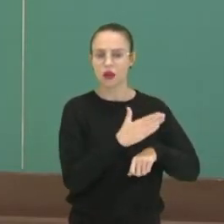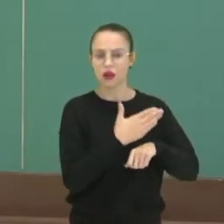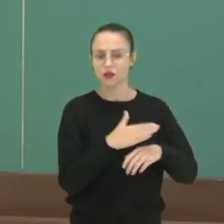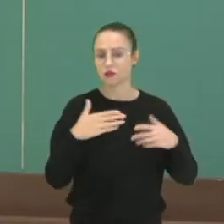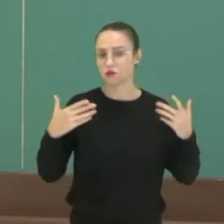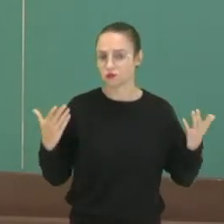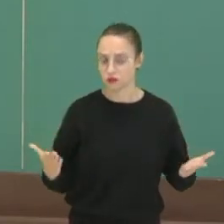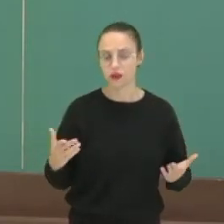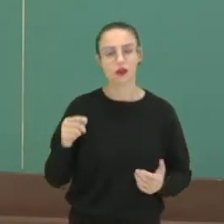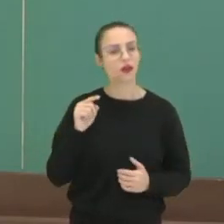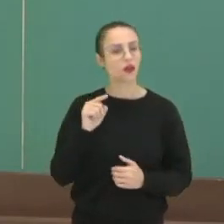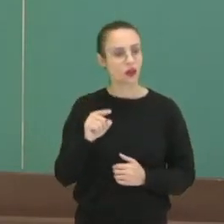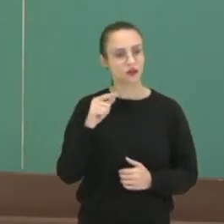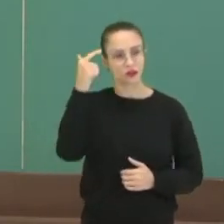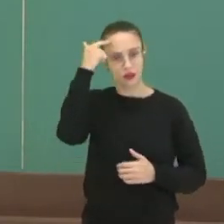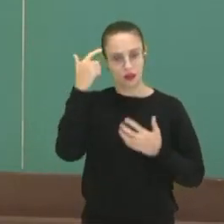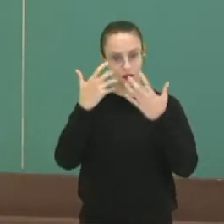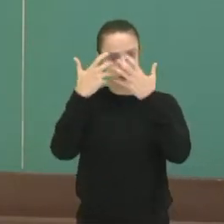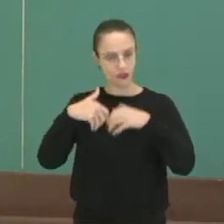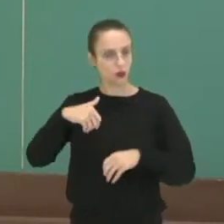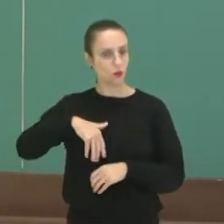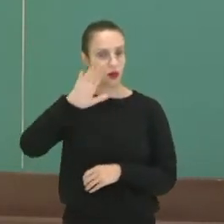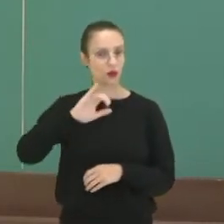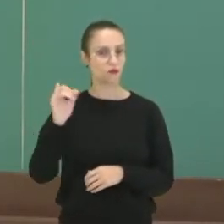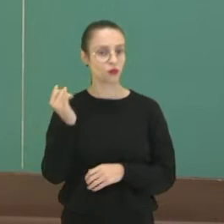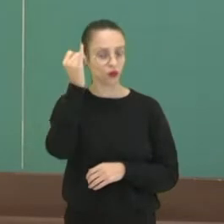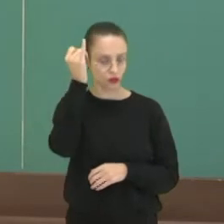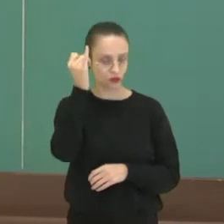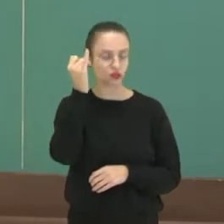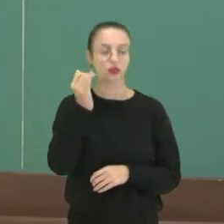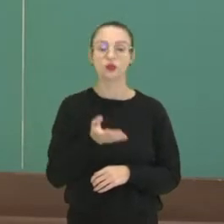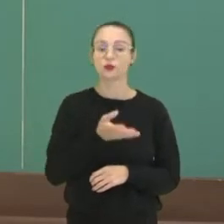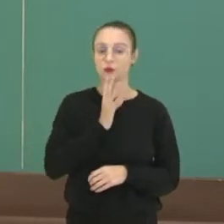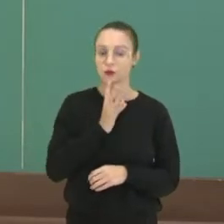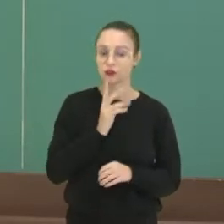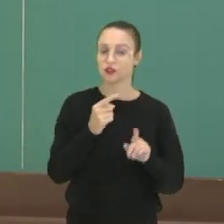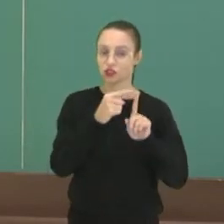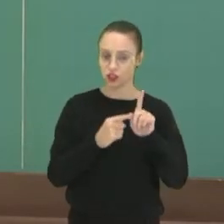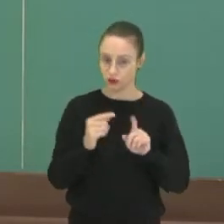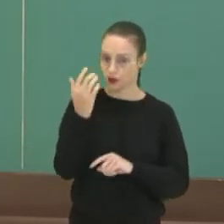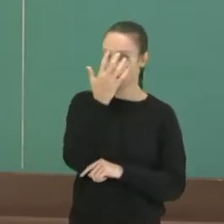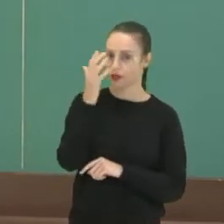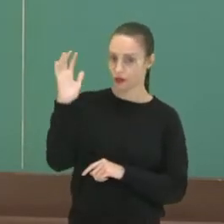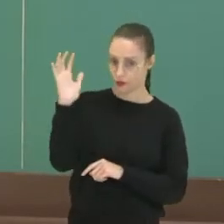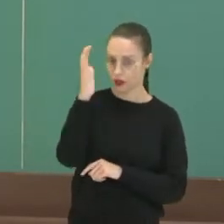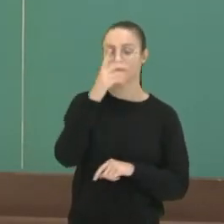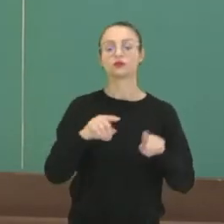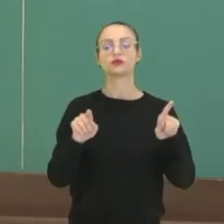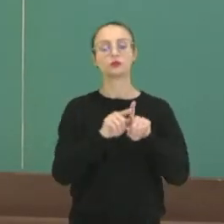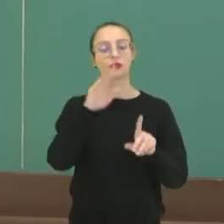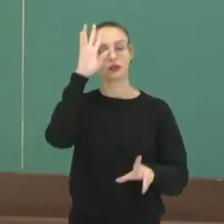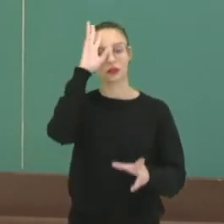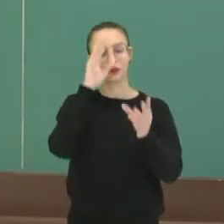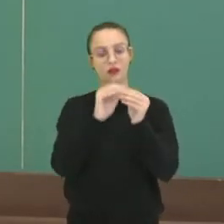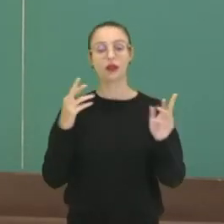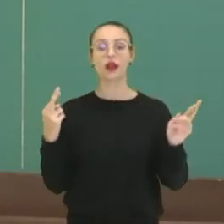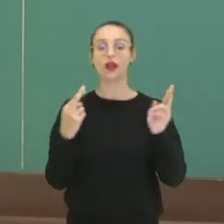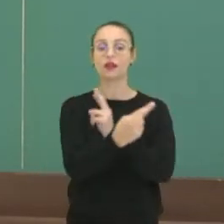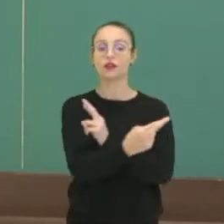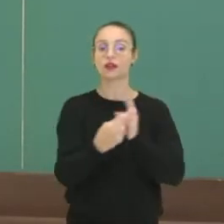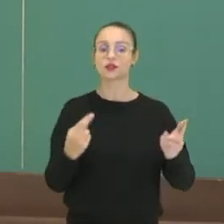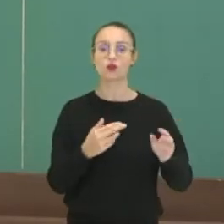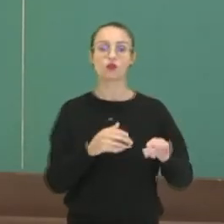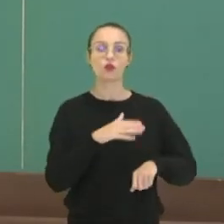Então, essa é a reflexão mais importante. Além de conhecer o tipo climático, entender qual é a relação dele com